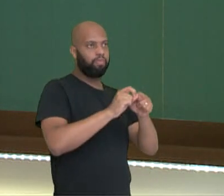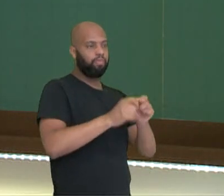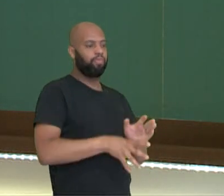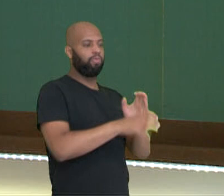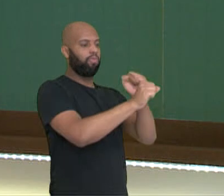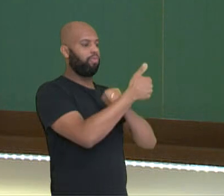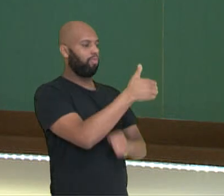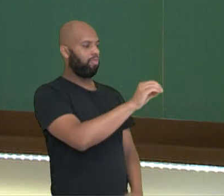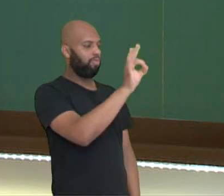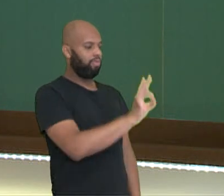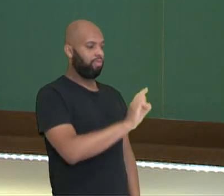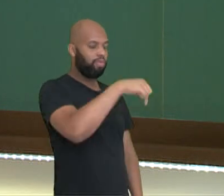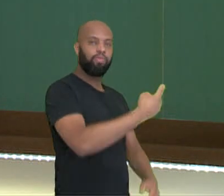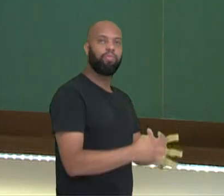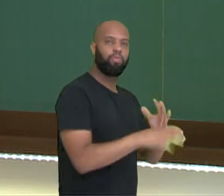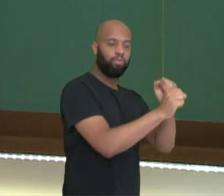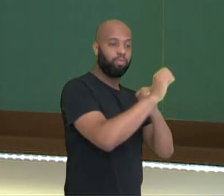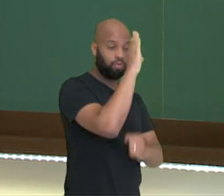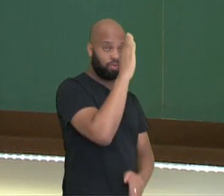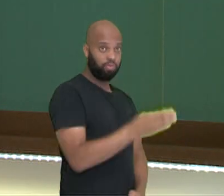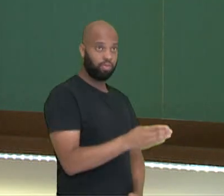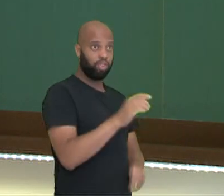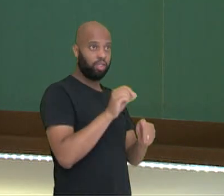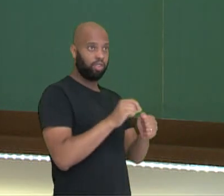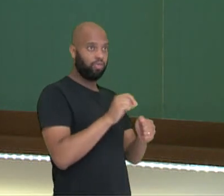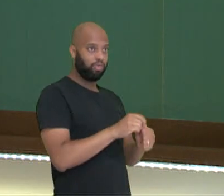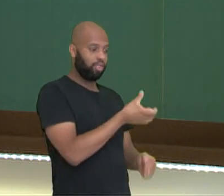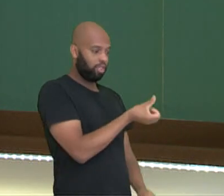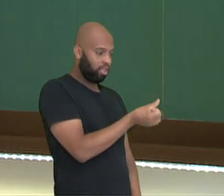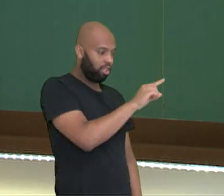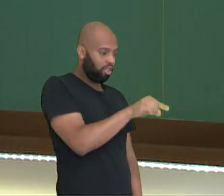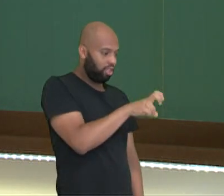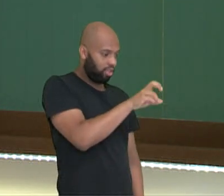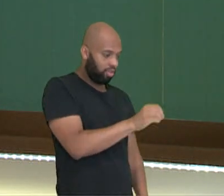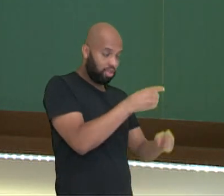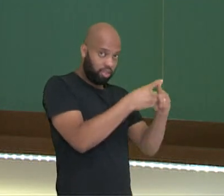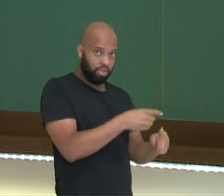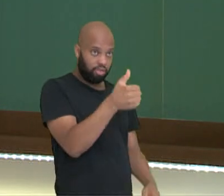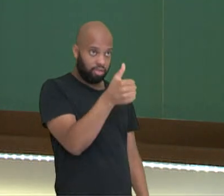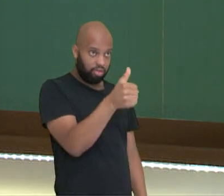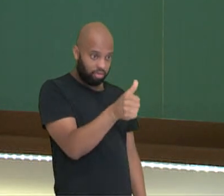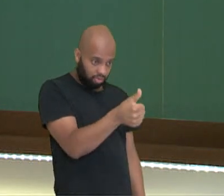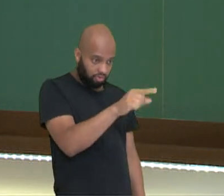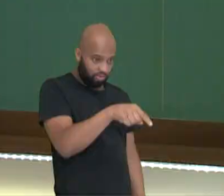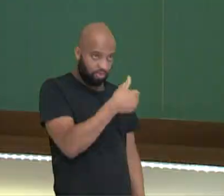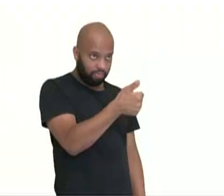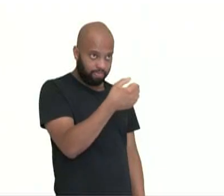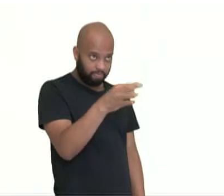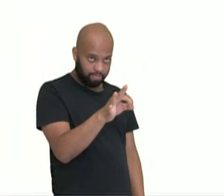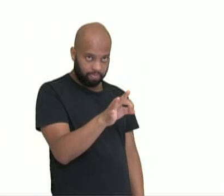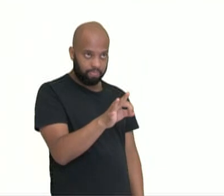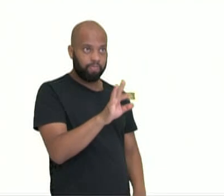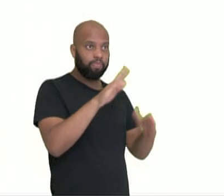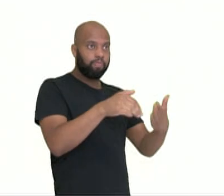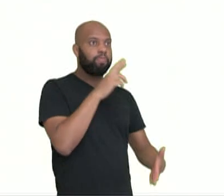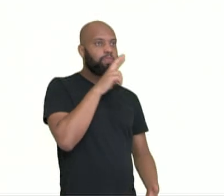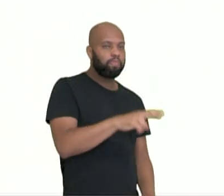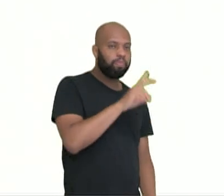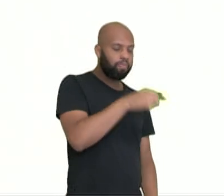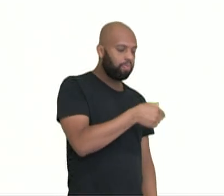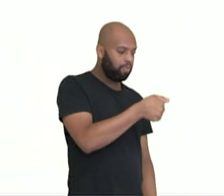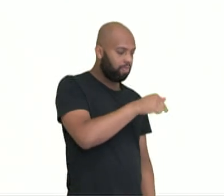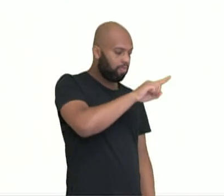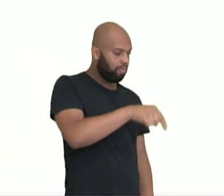do 10% e depois somar. Com esse cálculo você consegue fazer tudo de uma vez só, legal? Vamos facilitar a vida aí. Se tornou